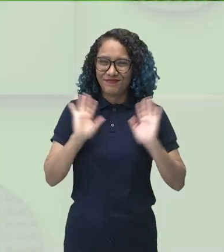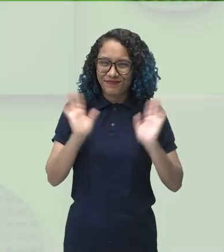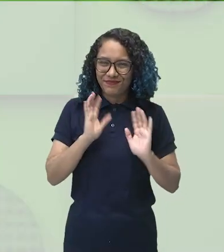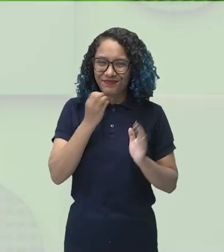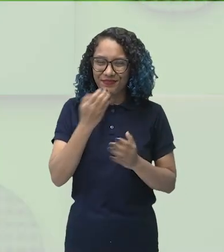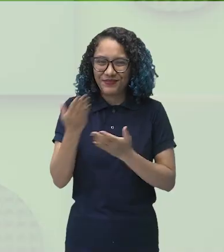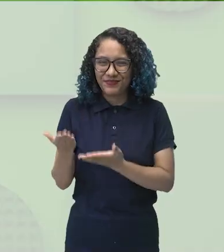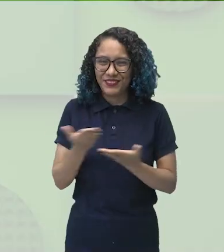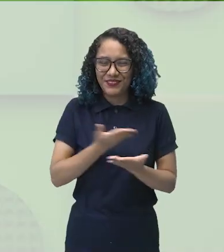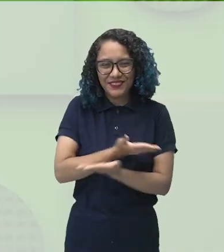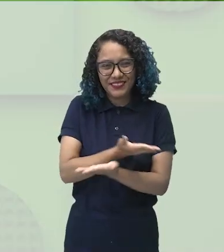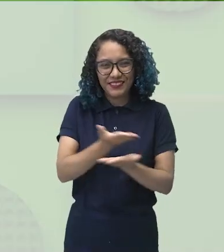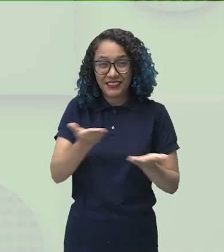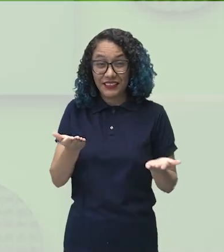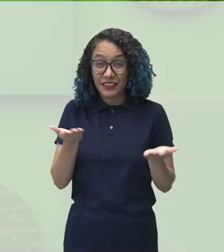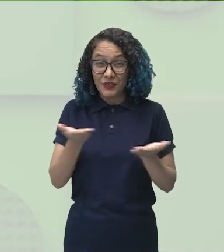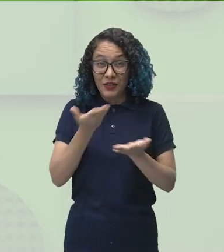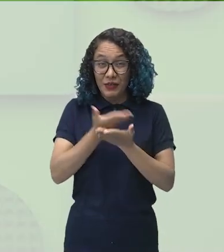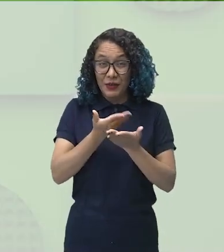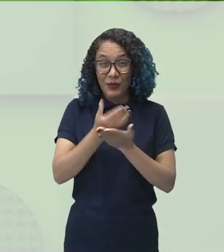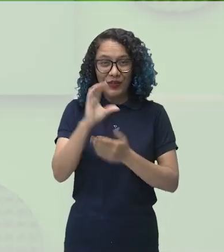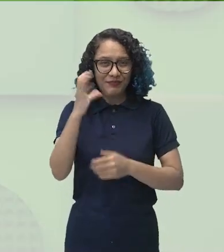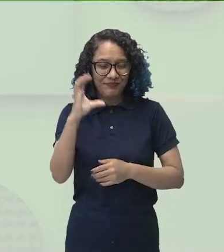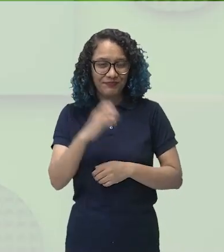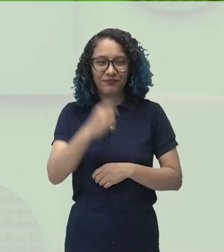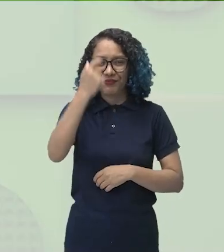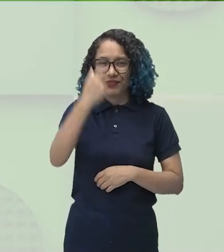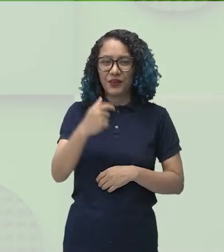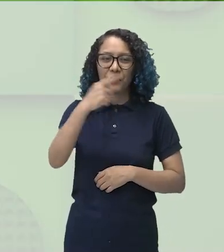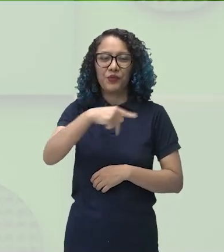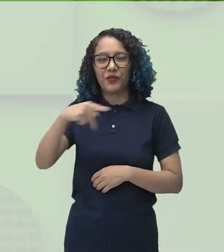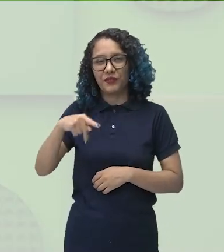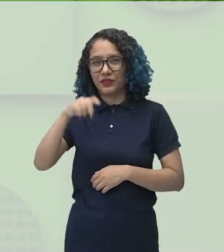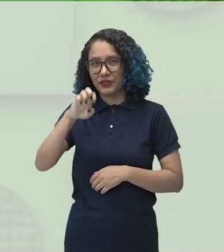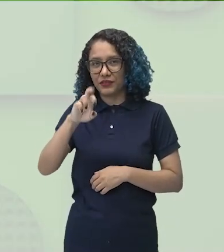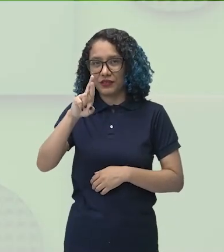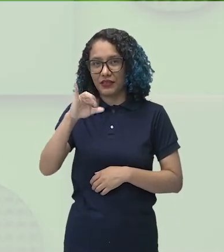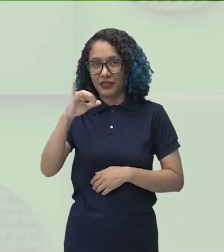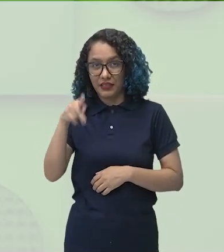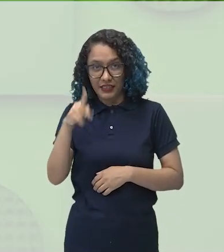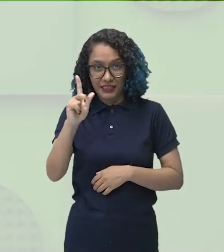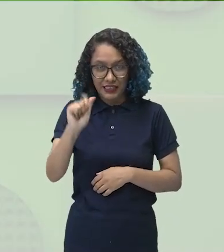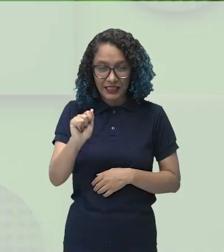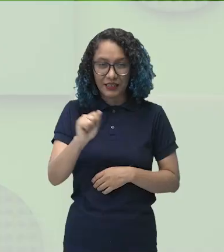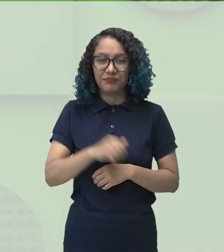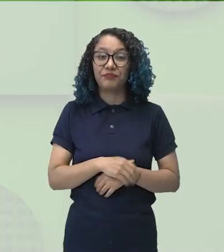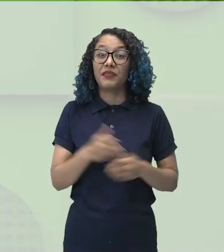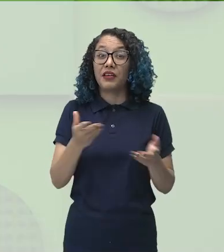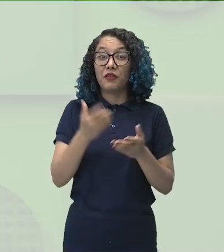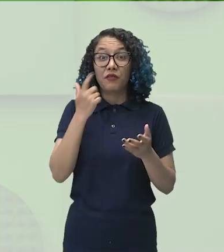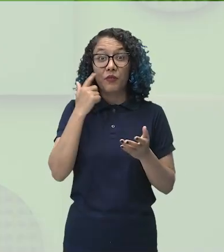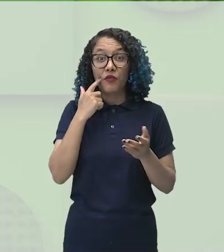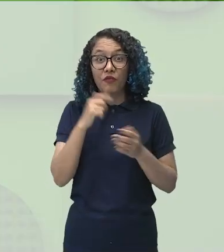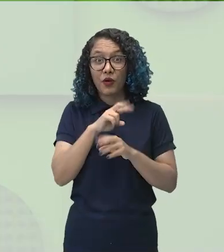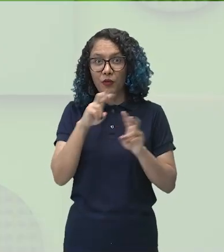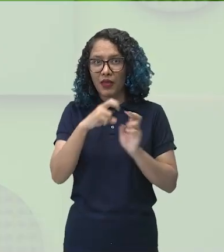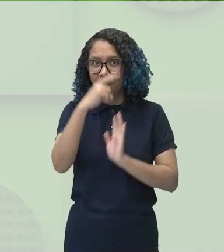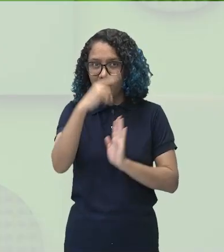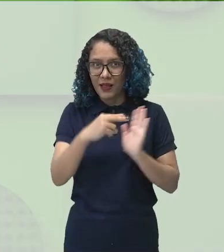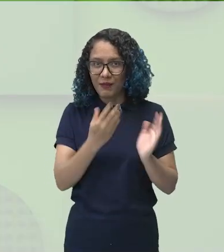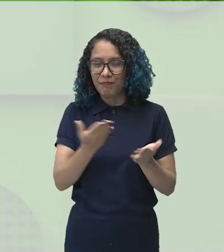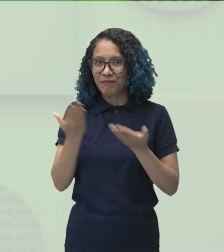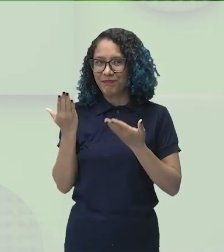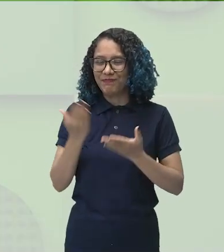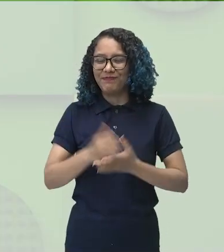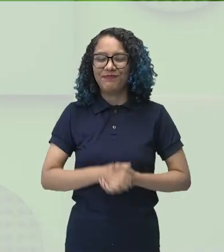Olá, sejam todos bem-vindos para a nossa aula de ciências. Eu sou a professora Érica Guimarães e vamos à leitura do objeto de